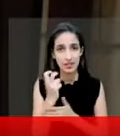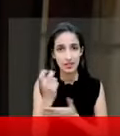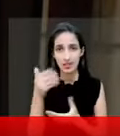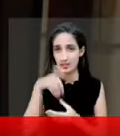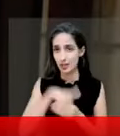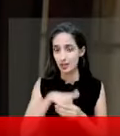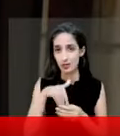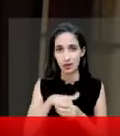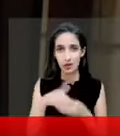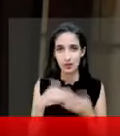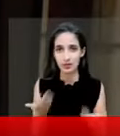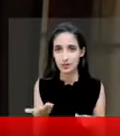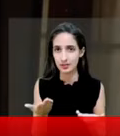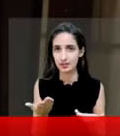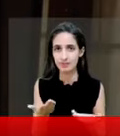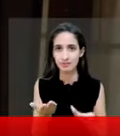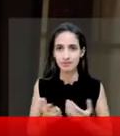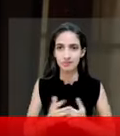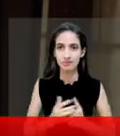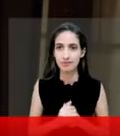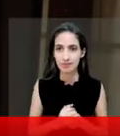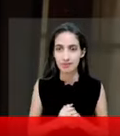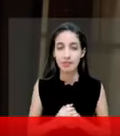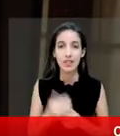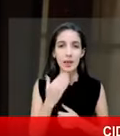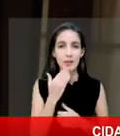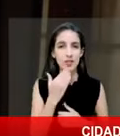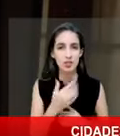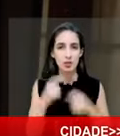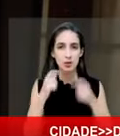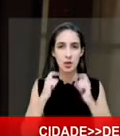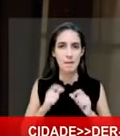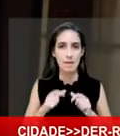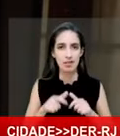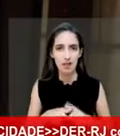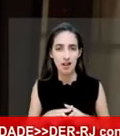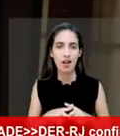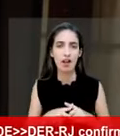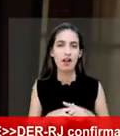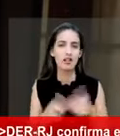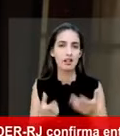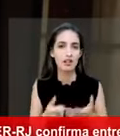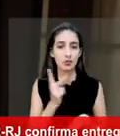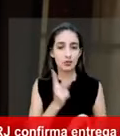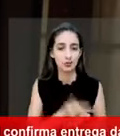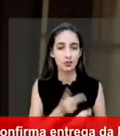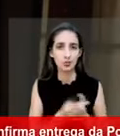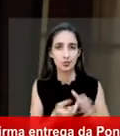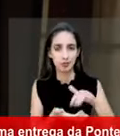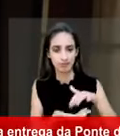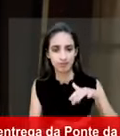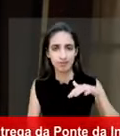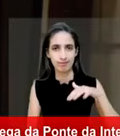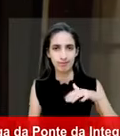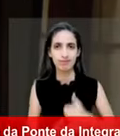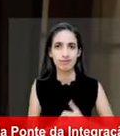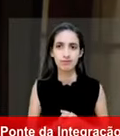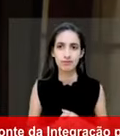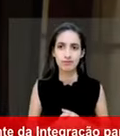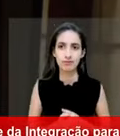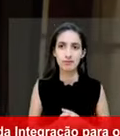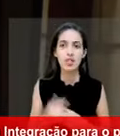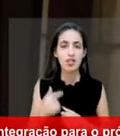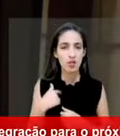requerimentos de medalhas vão se acumulando e irão continuar se acumulando, porque eu vou aqui reafirmar mais uma